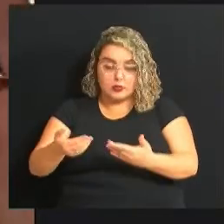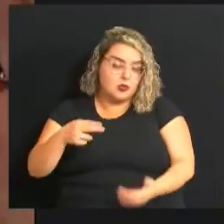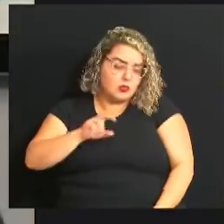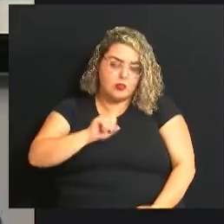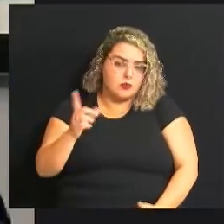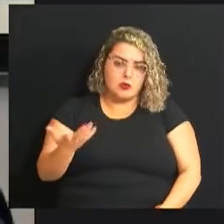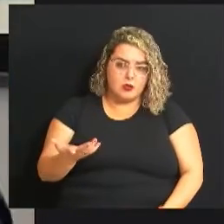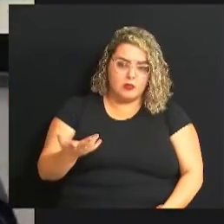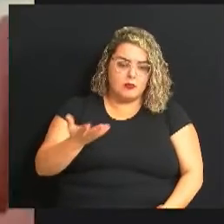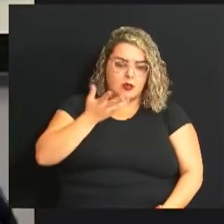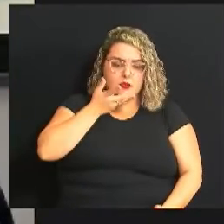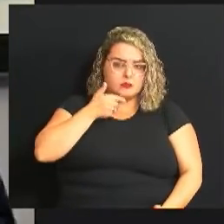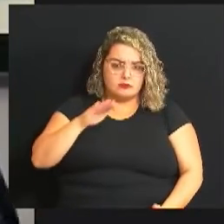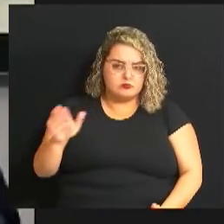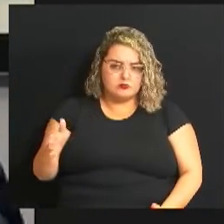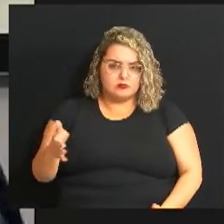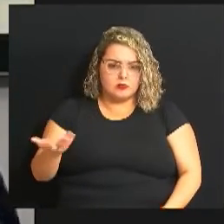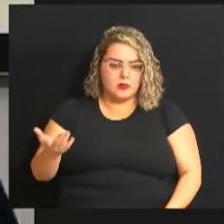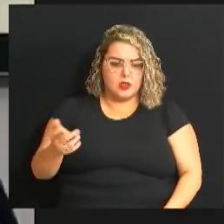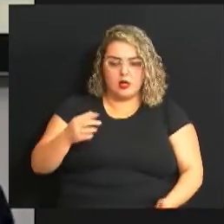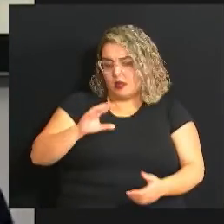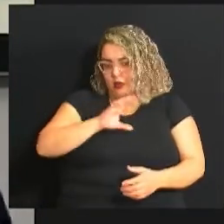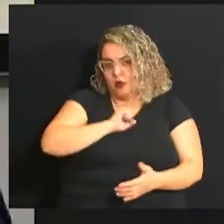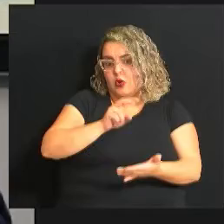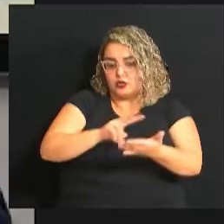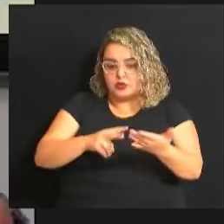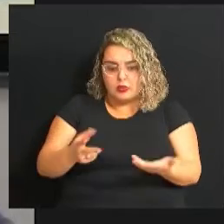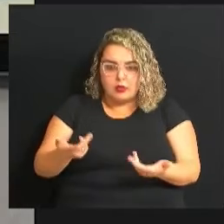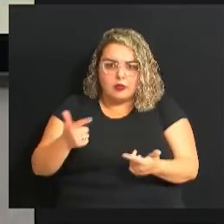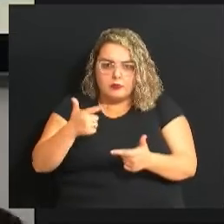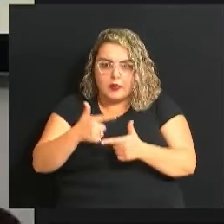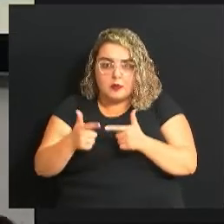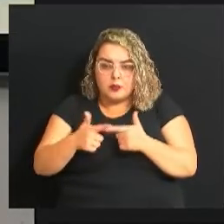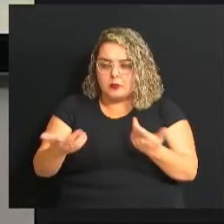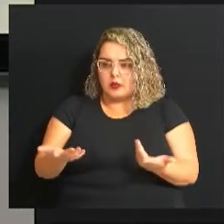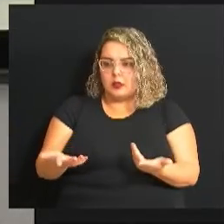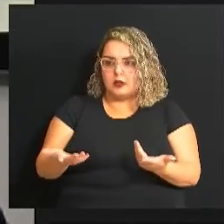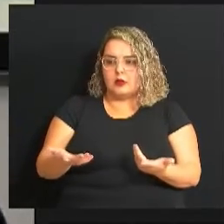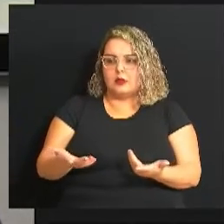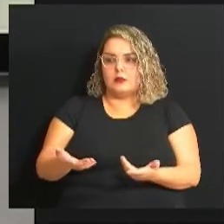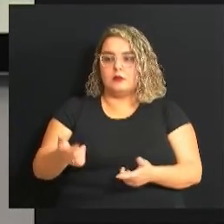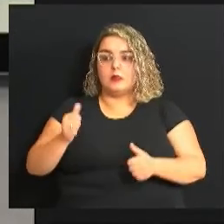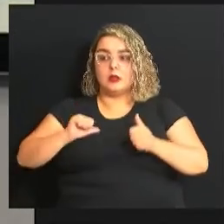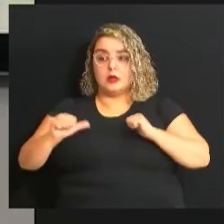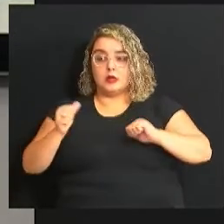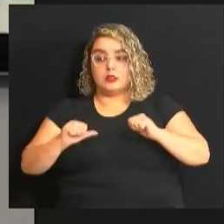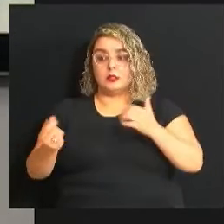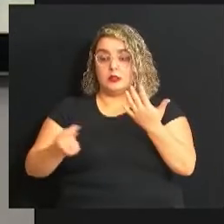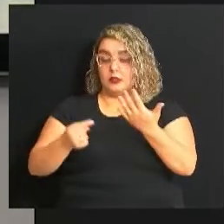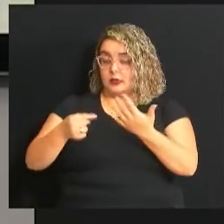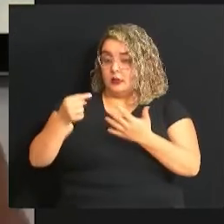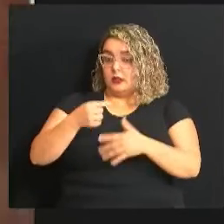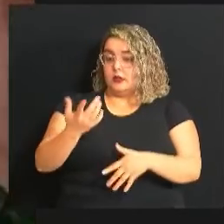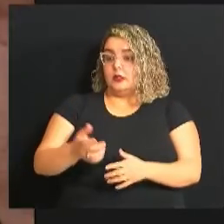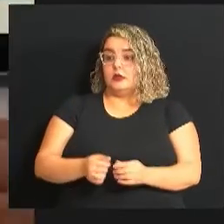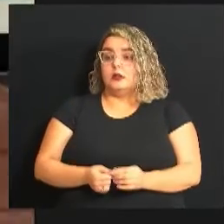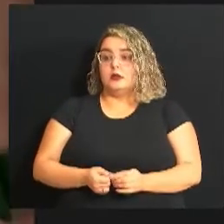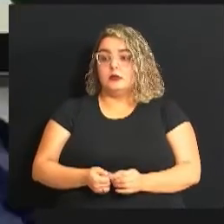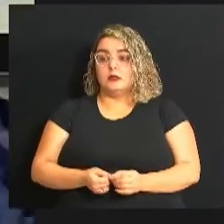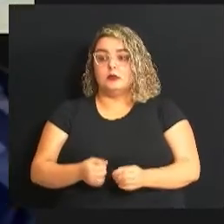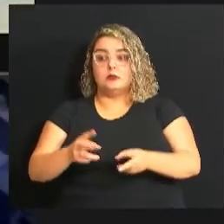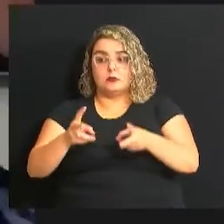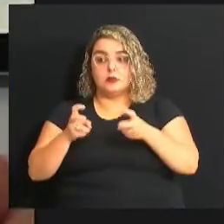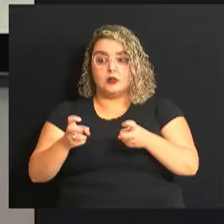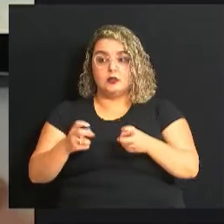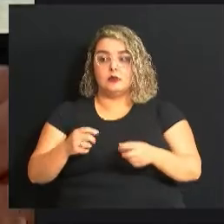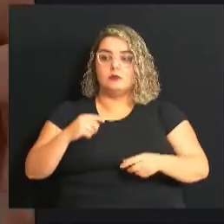criança ela é mais introspectiva, ela gosta de ler, não tem problema. Para a ansiedade, os critérios que a gente percebe mais é uma preocupação